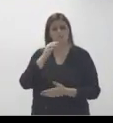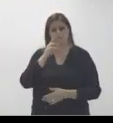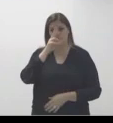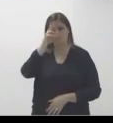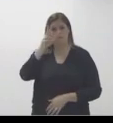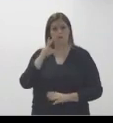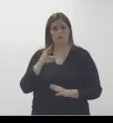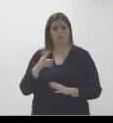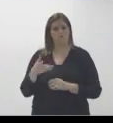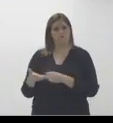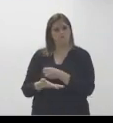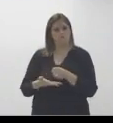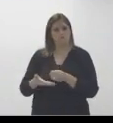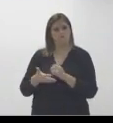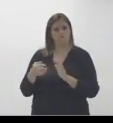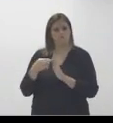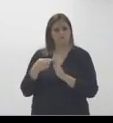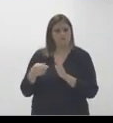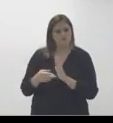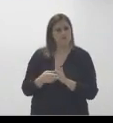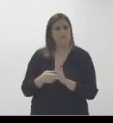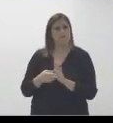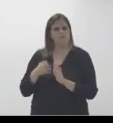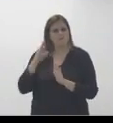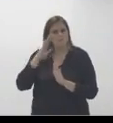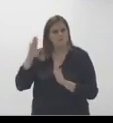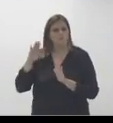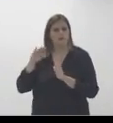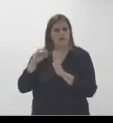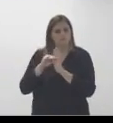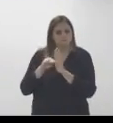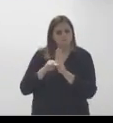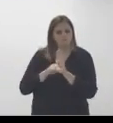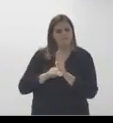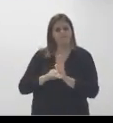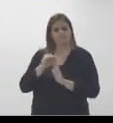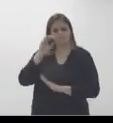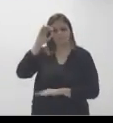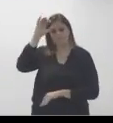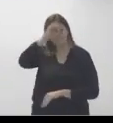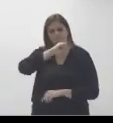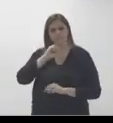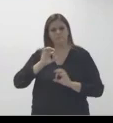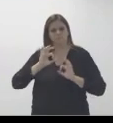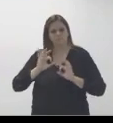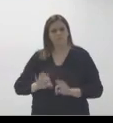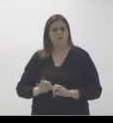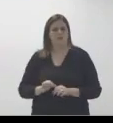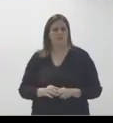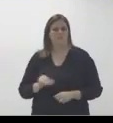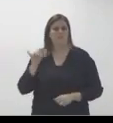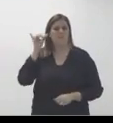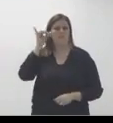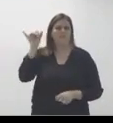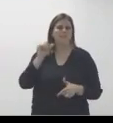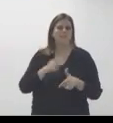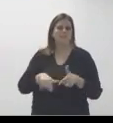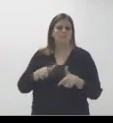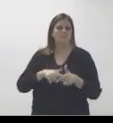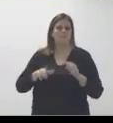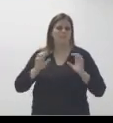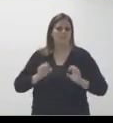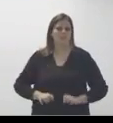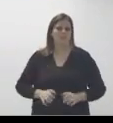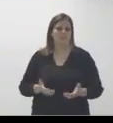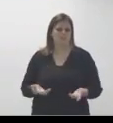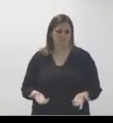constrói a partir dos princípios em que você não haverá de ter problemas éticos na